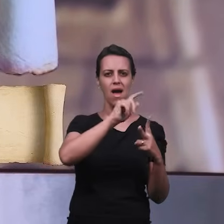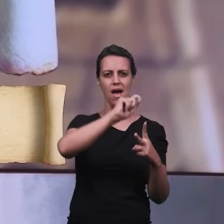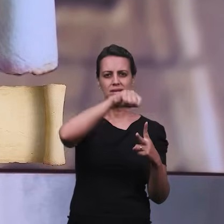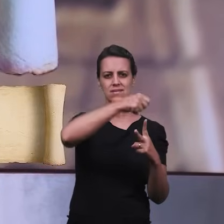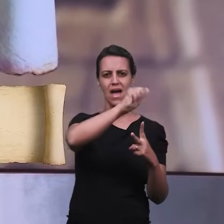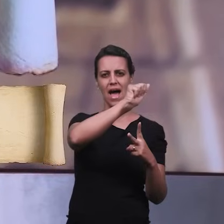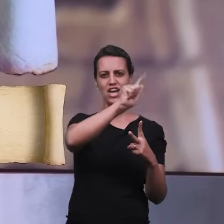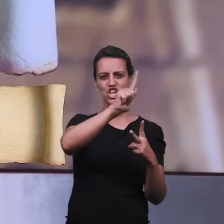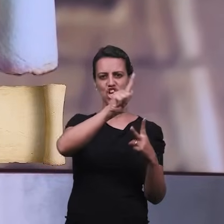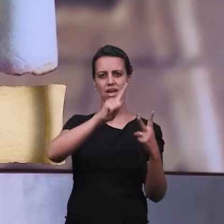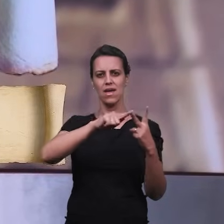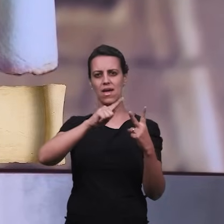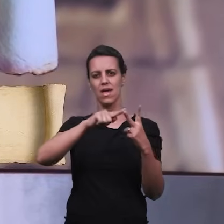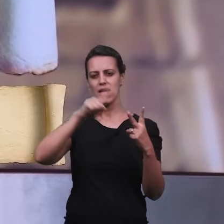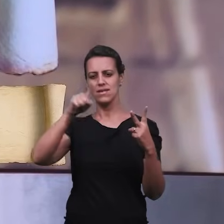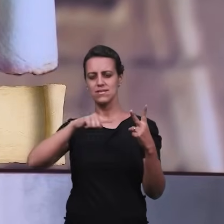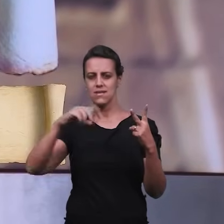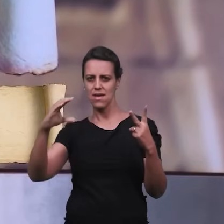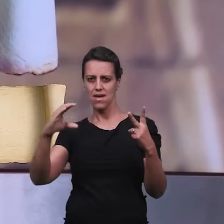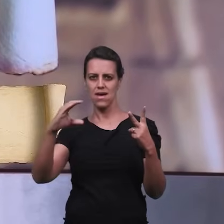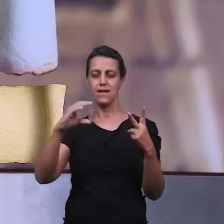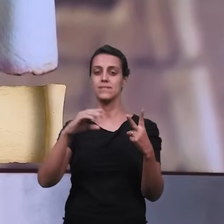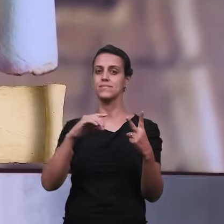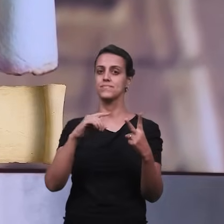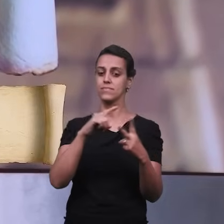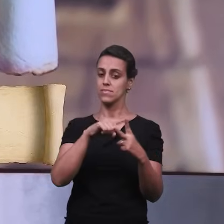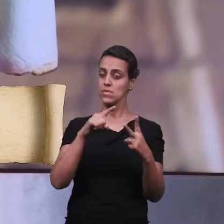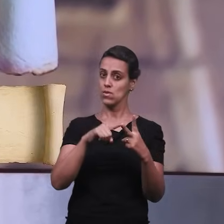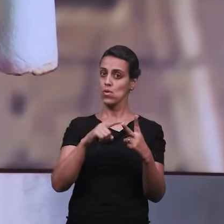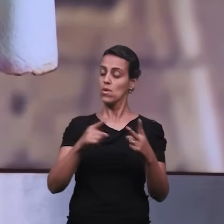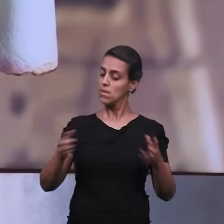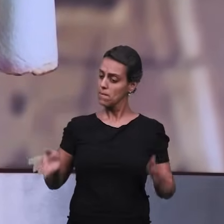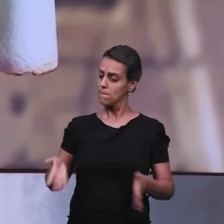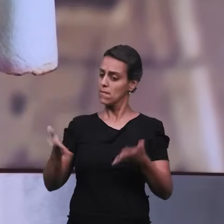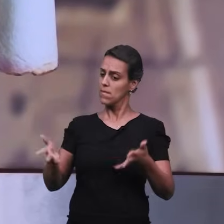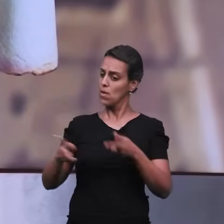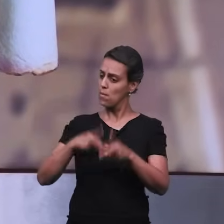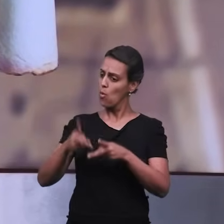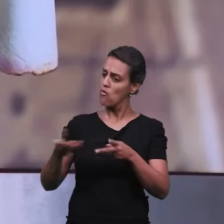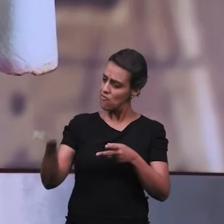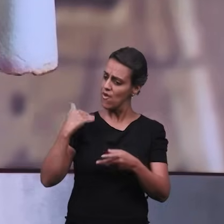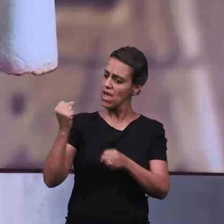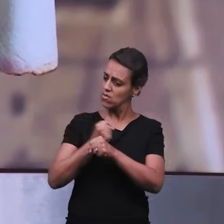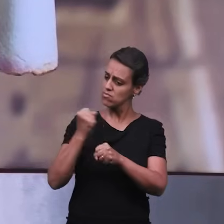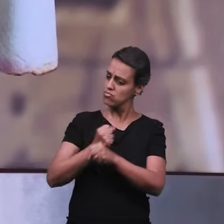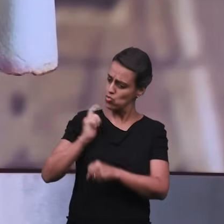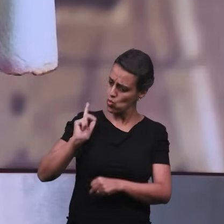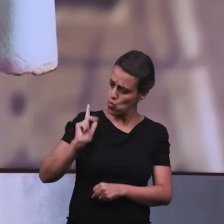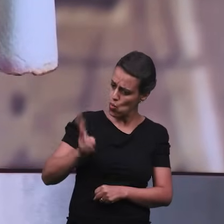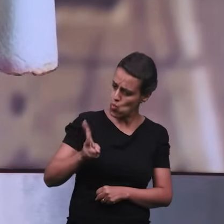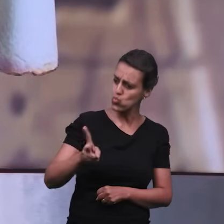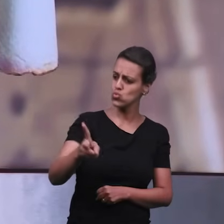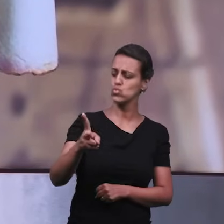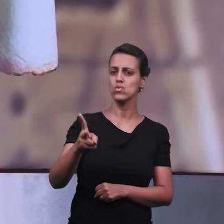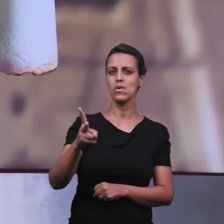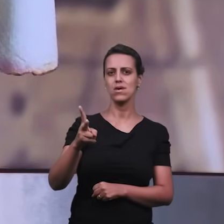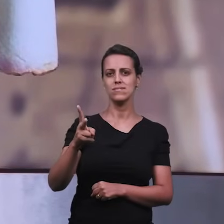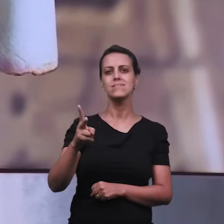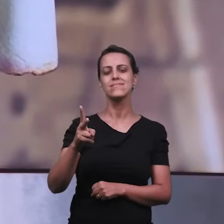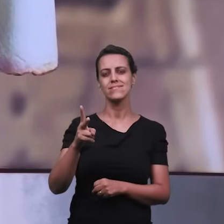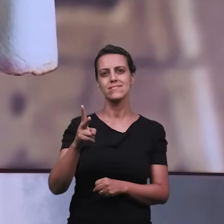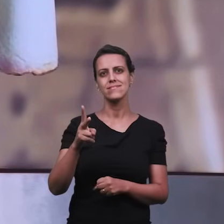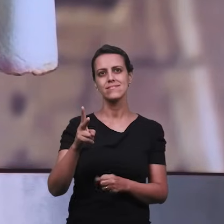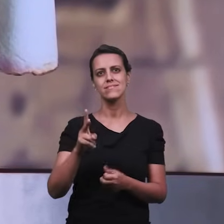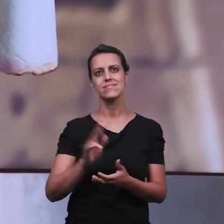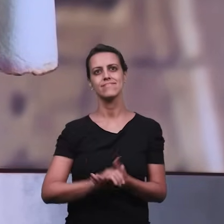a continuar, e o povo se animou com isso. Veio então um oficial persa